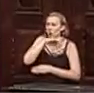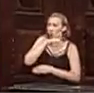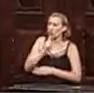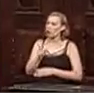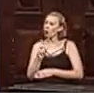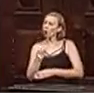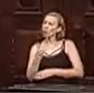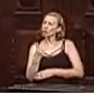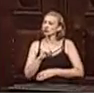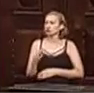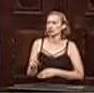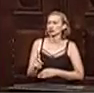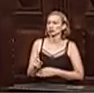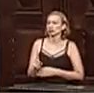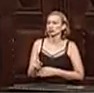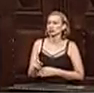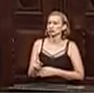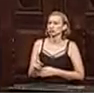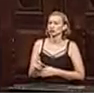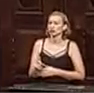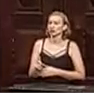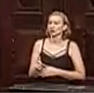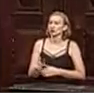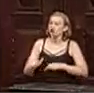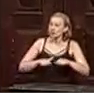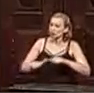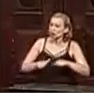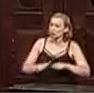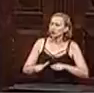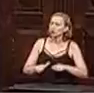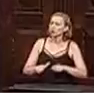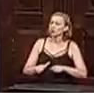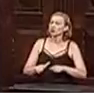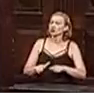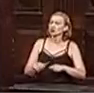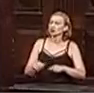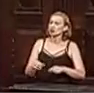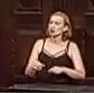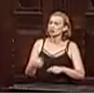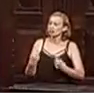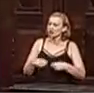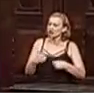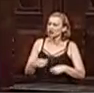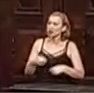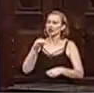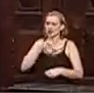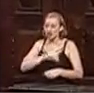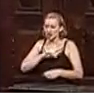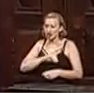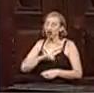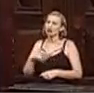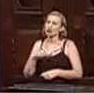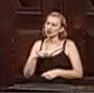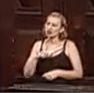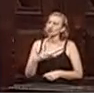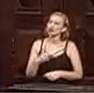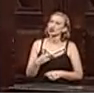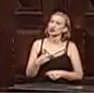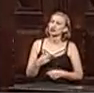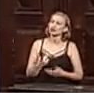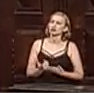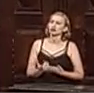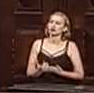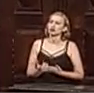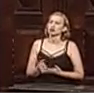os interesses do grande capital internacional, do rentismo, do capital especulativo. Os trabalhadores não podem e não devem pagar essa